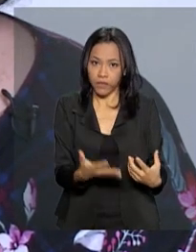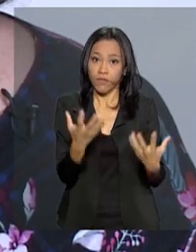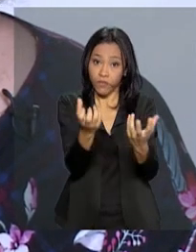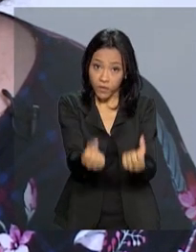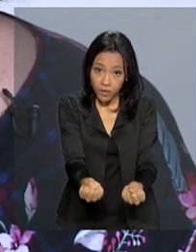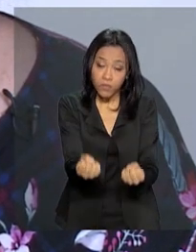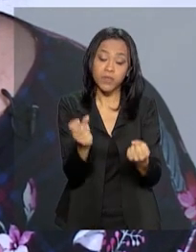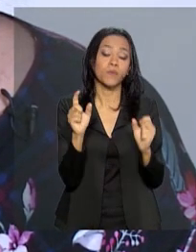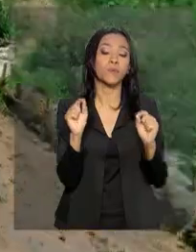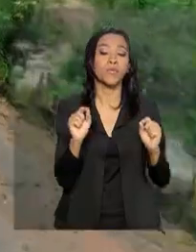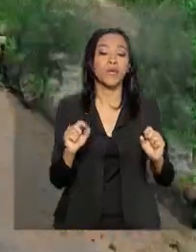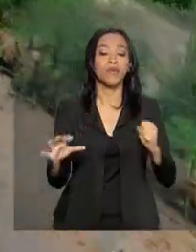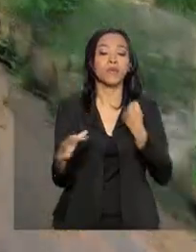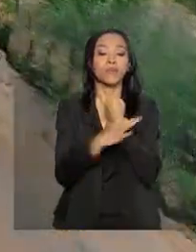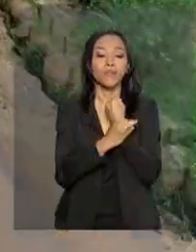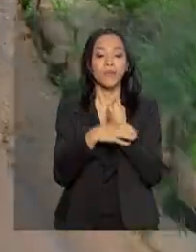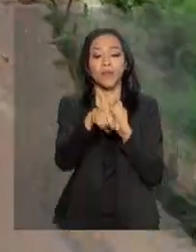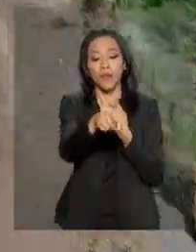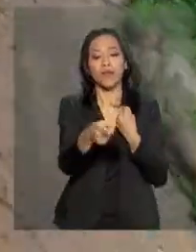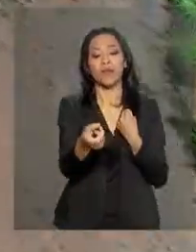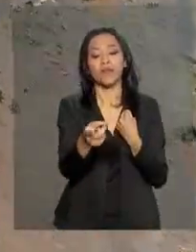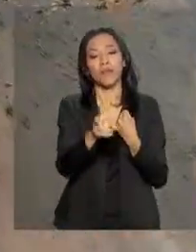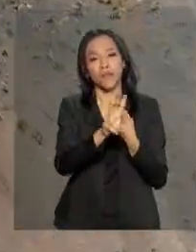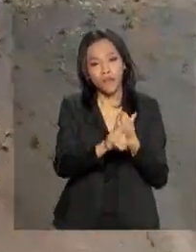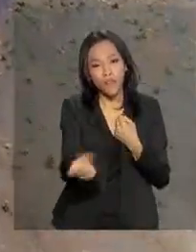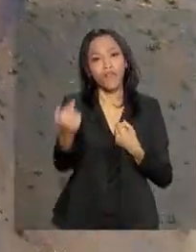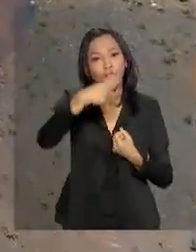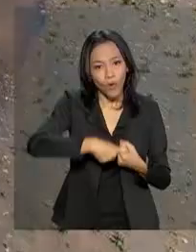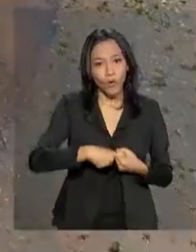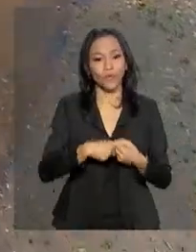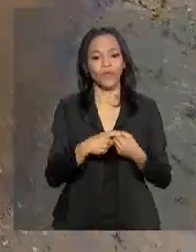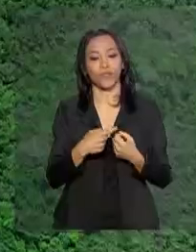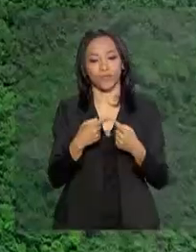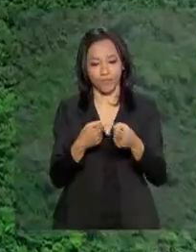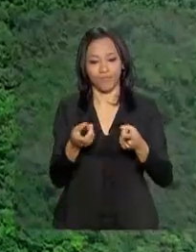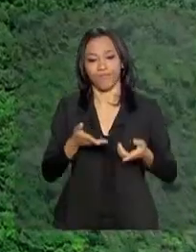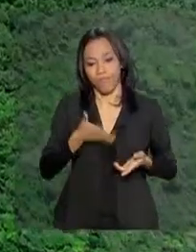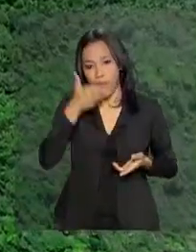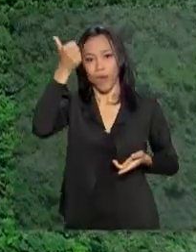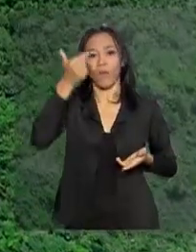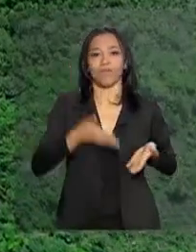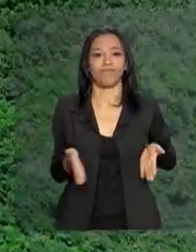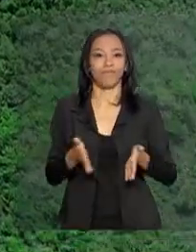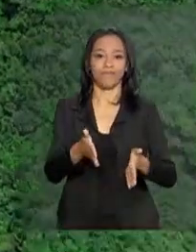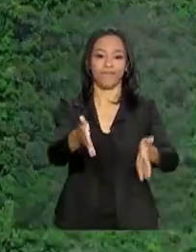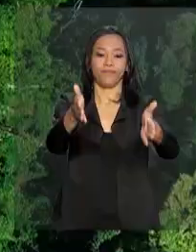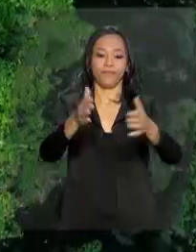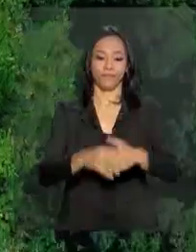garantir que ele volte a ser, espero que melhor do que ele era.